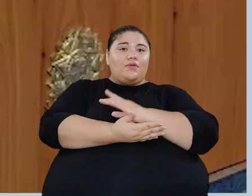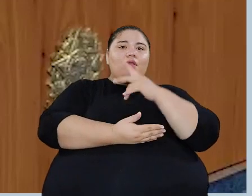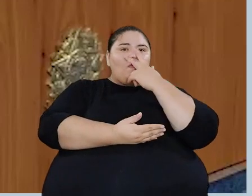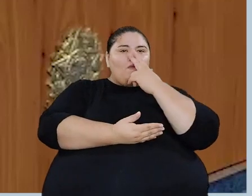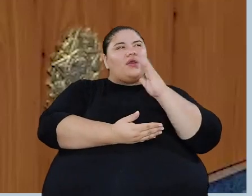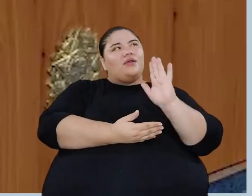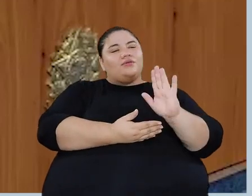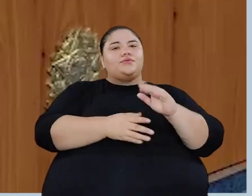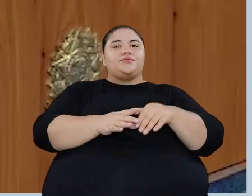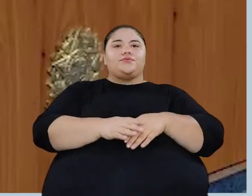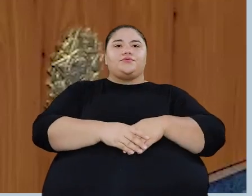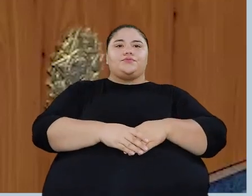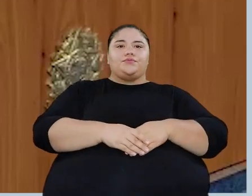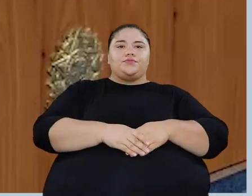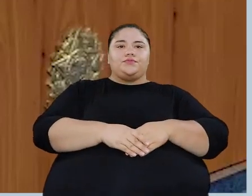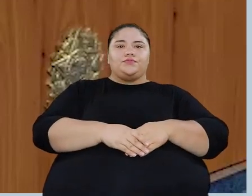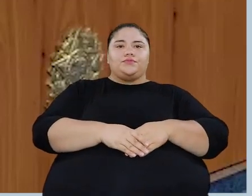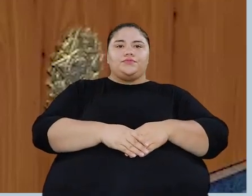o desembargador vai ser